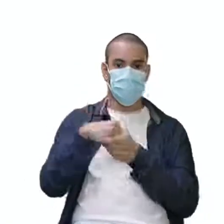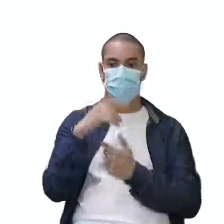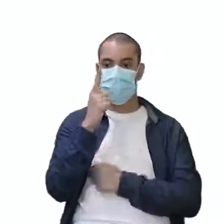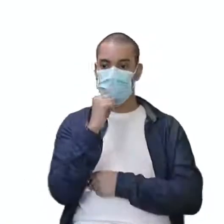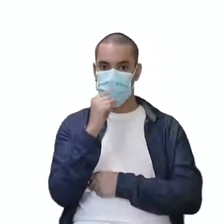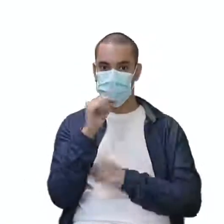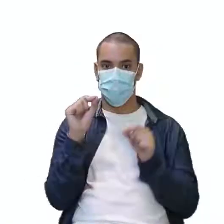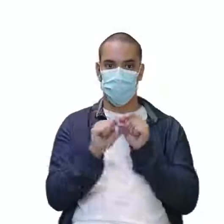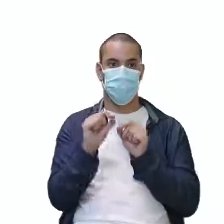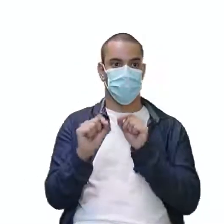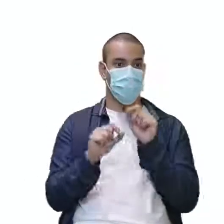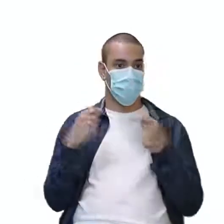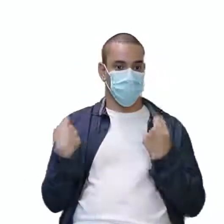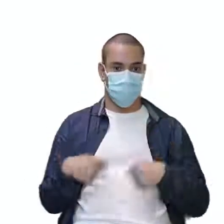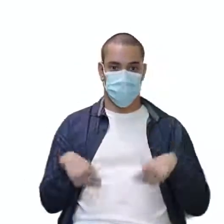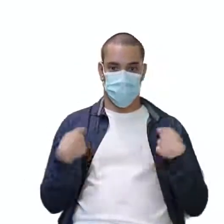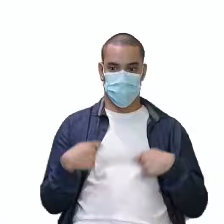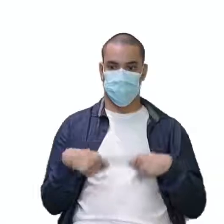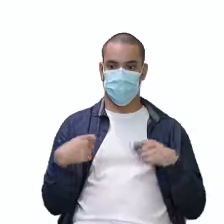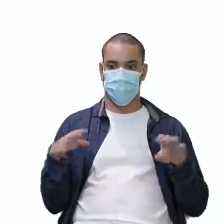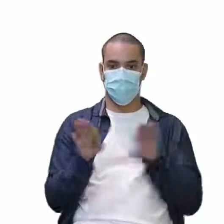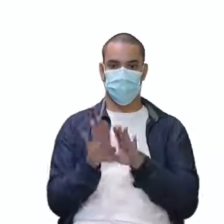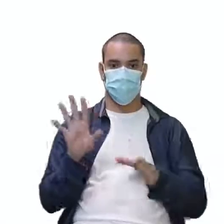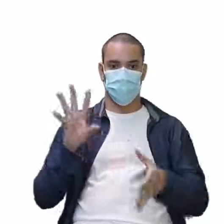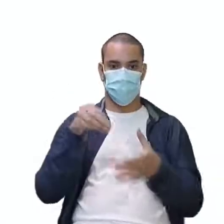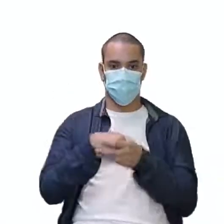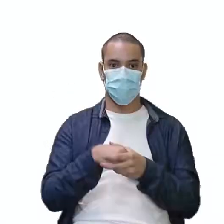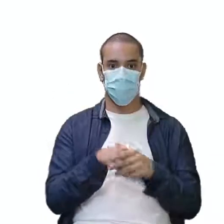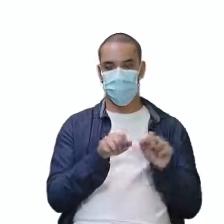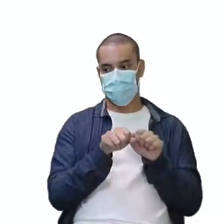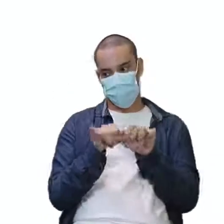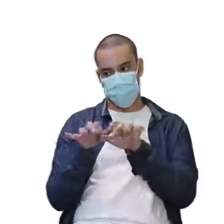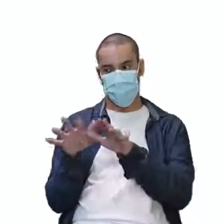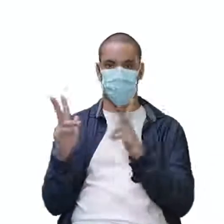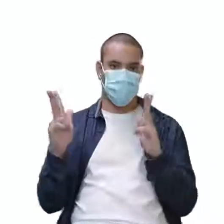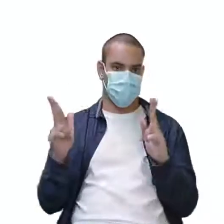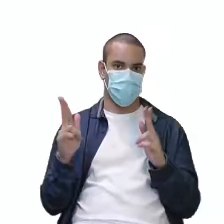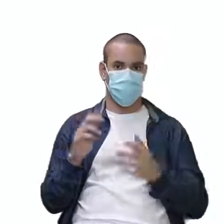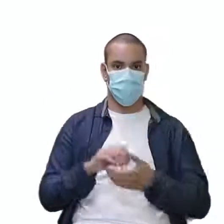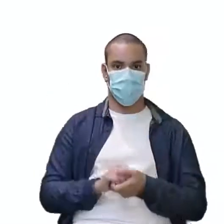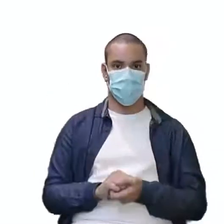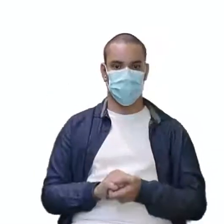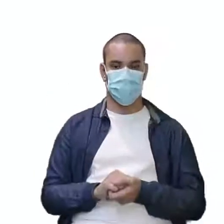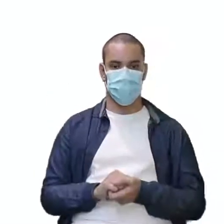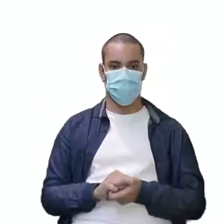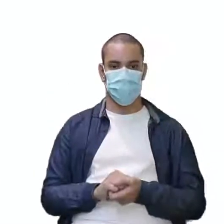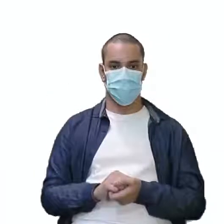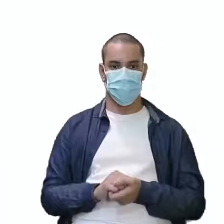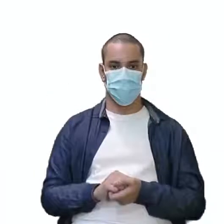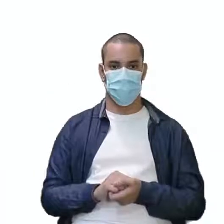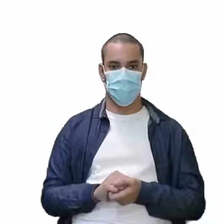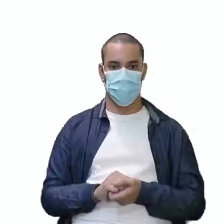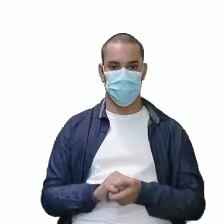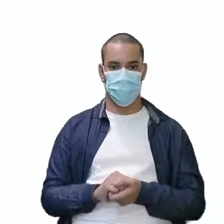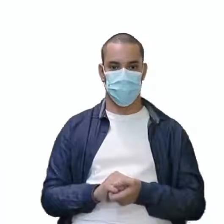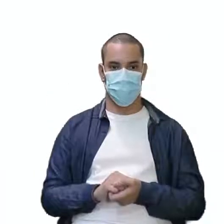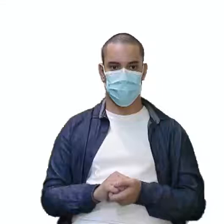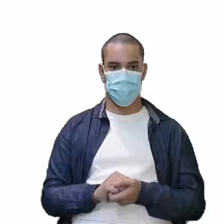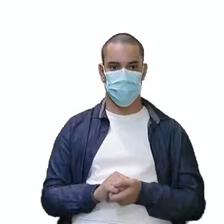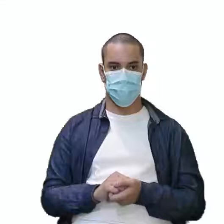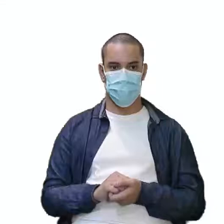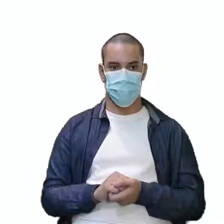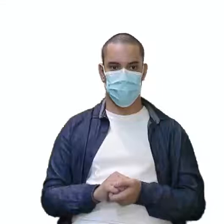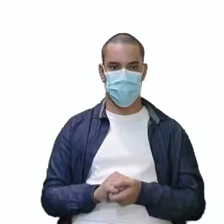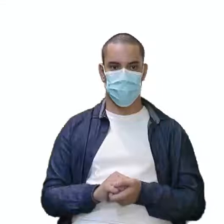aquático, faz com que haja necessidade deles estarem se deslocando também, tá? Vamos seguindo? Olha